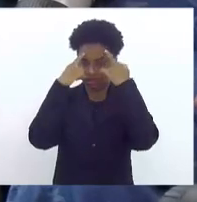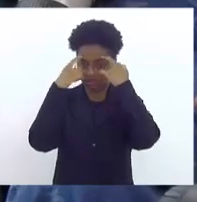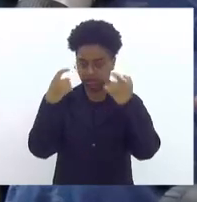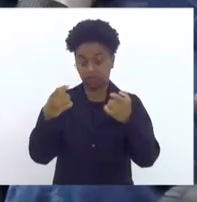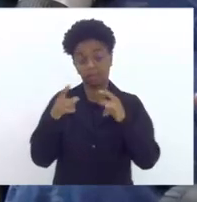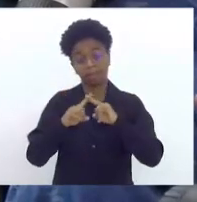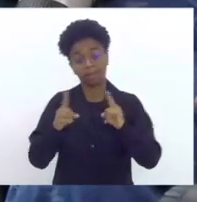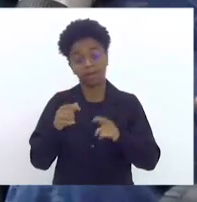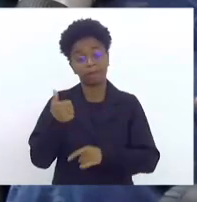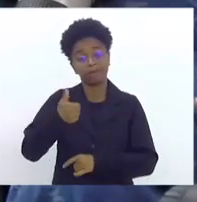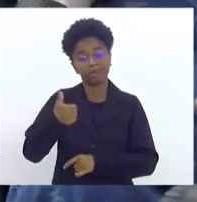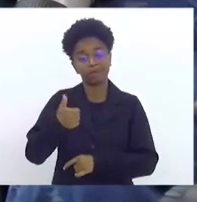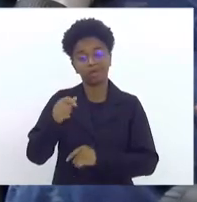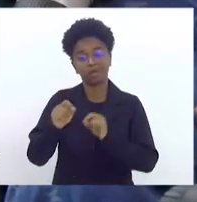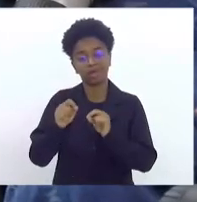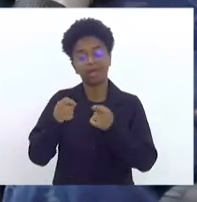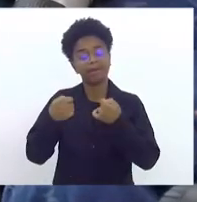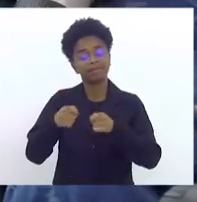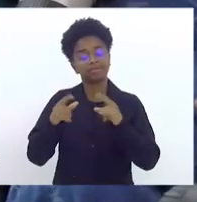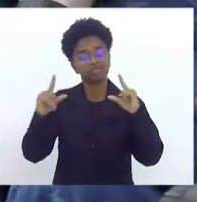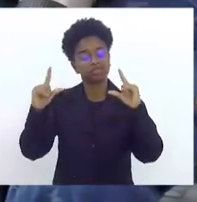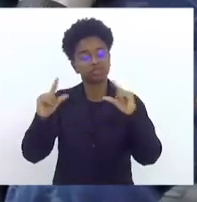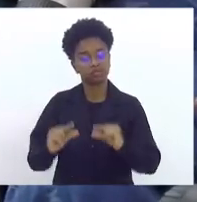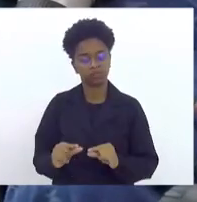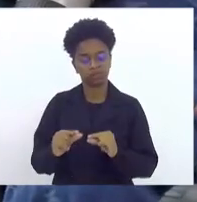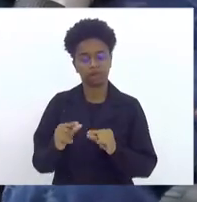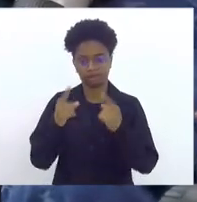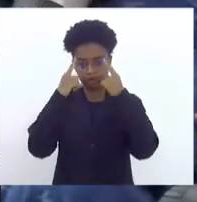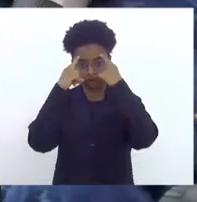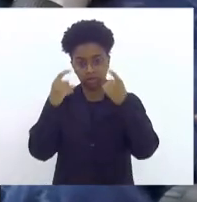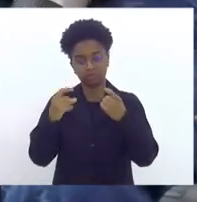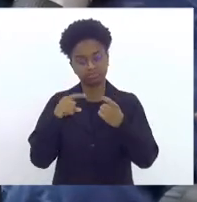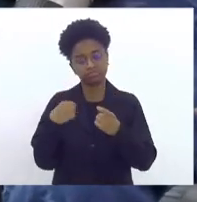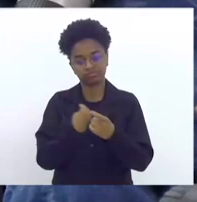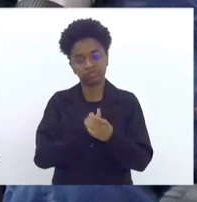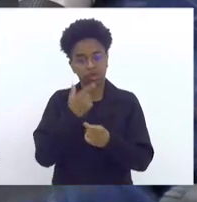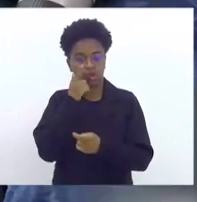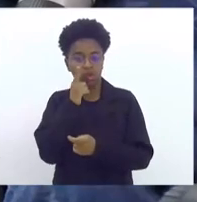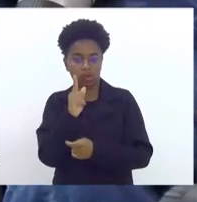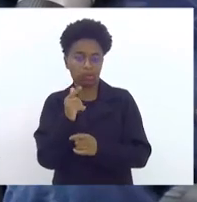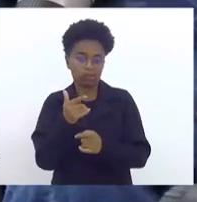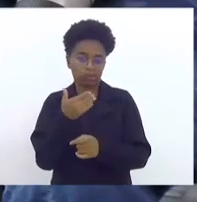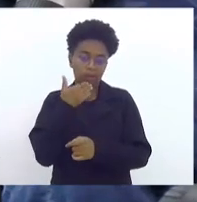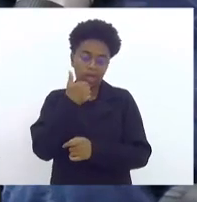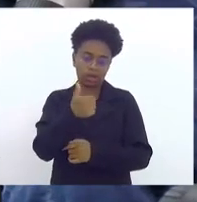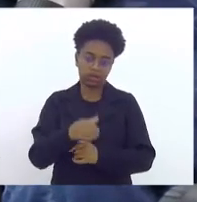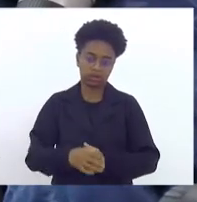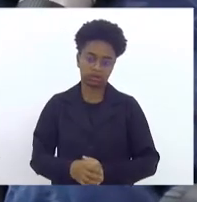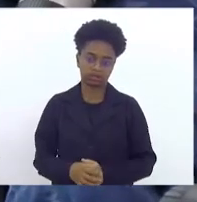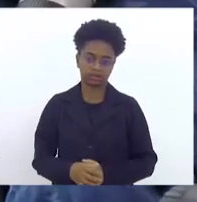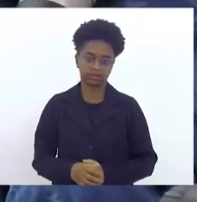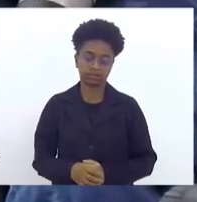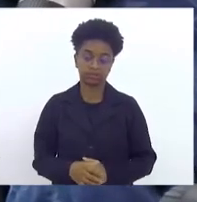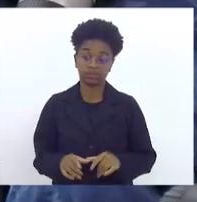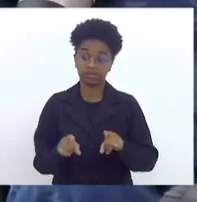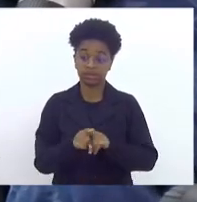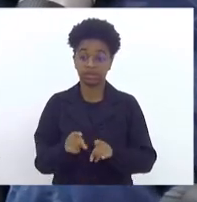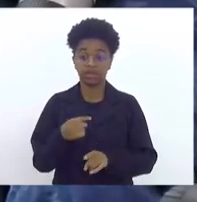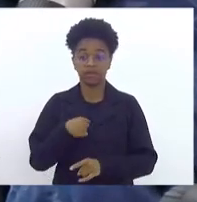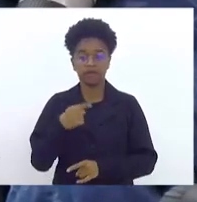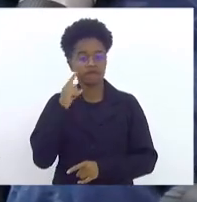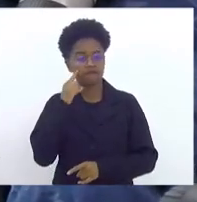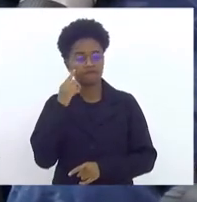num primeiro passo Vamos diminuir os índices de violência a gente já vai estar ali ganhando muito né eu vi eu vi a ideia da